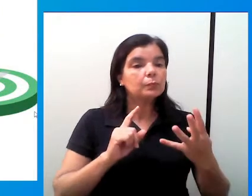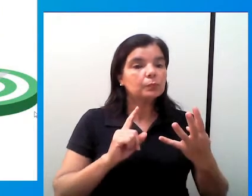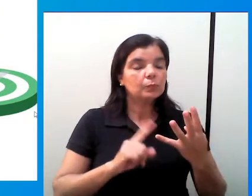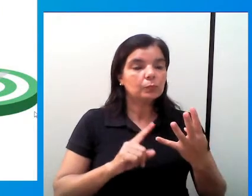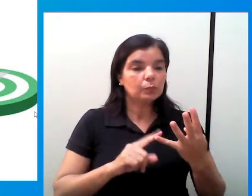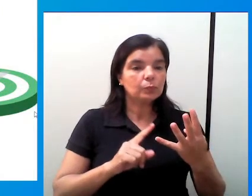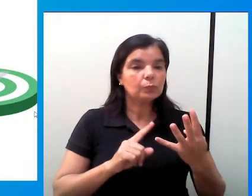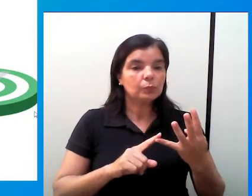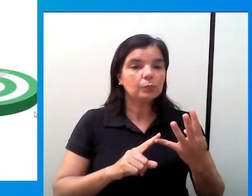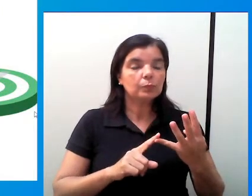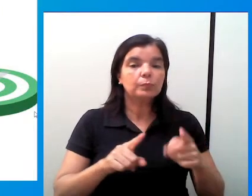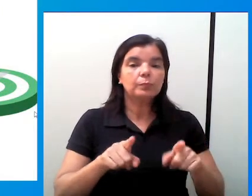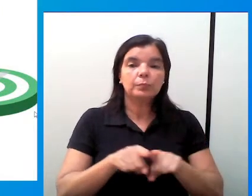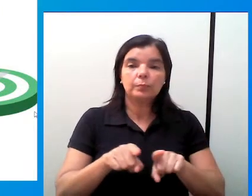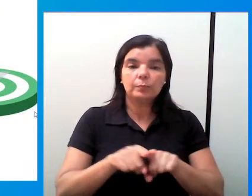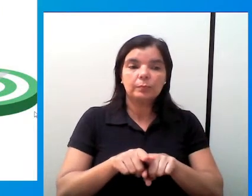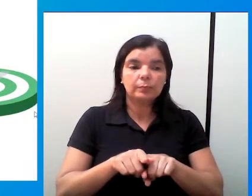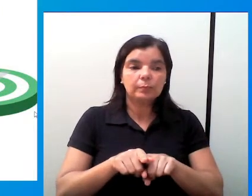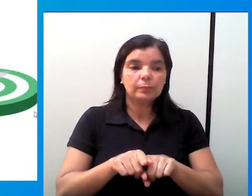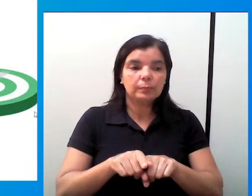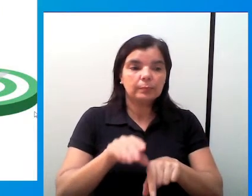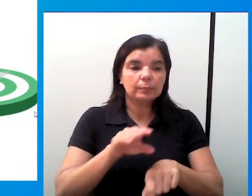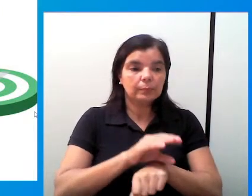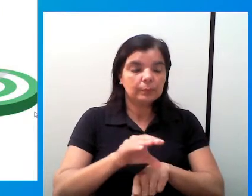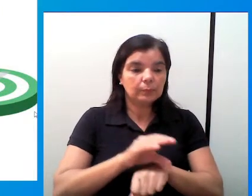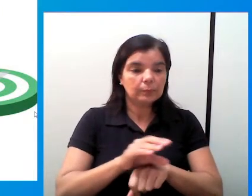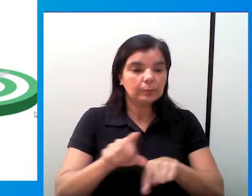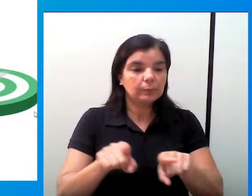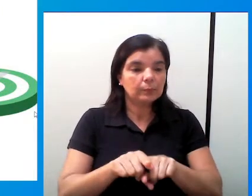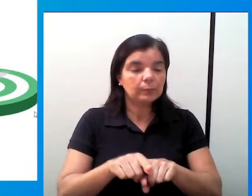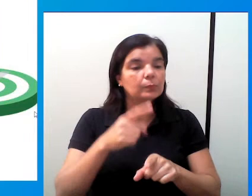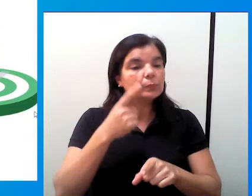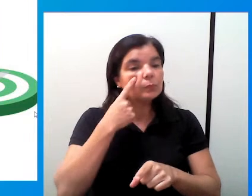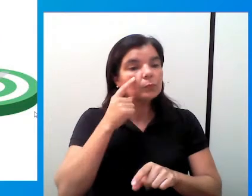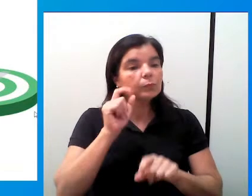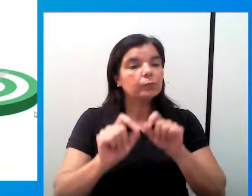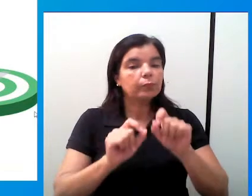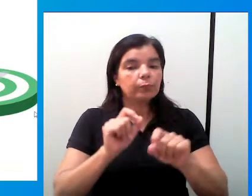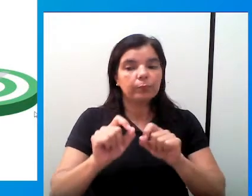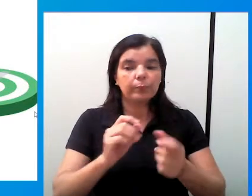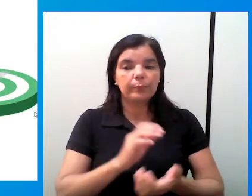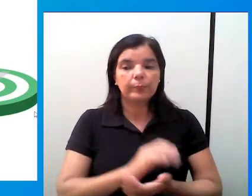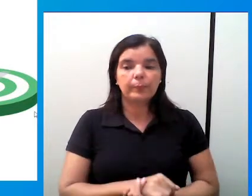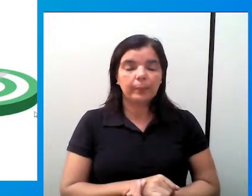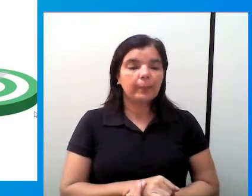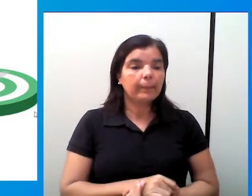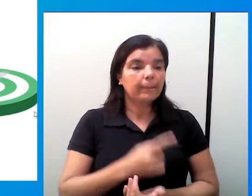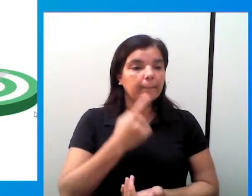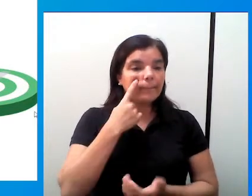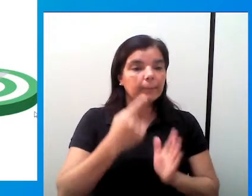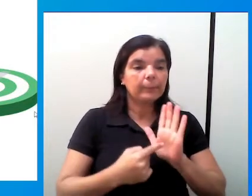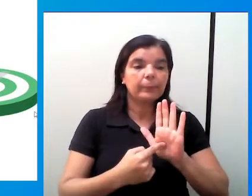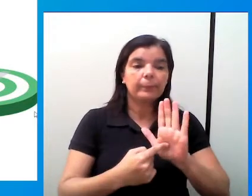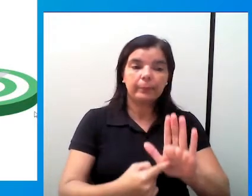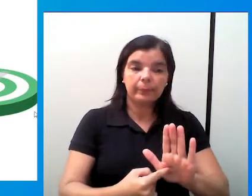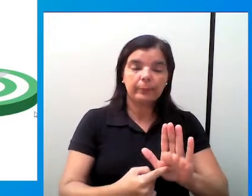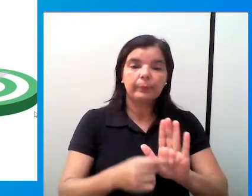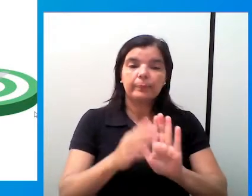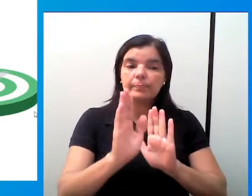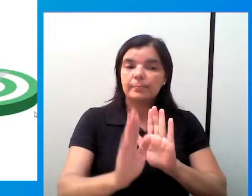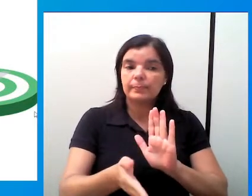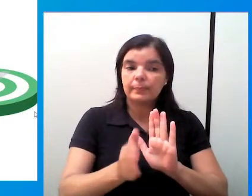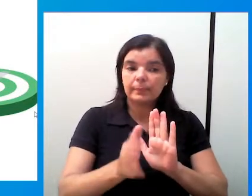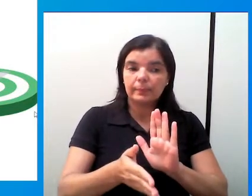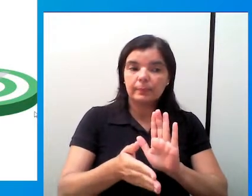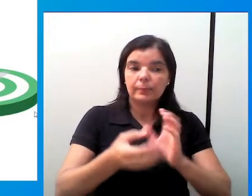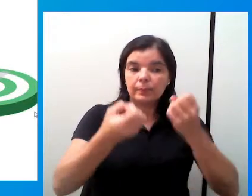alguns números da extensão, inventário de 2020 do IFPE. E por que que eu faço isso? Eu acho que foi a reitora Rosana que já,